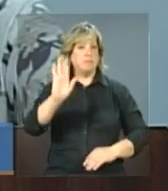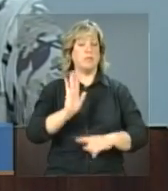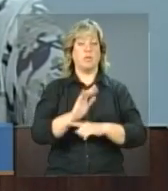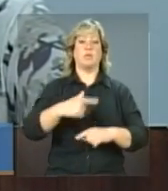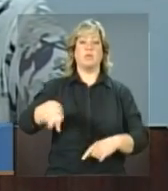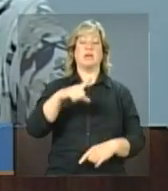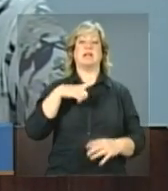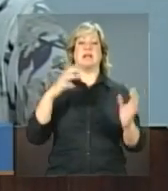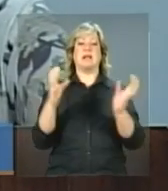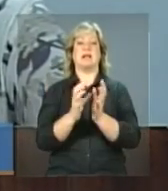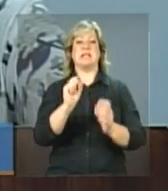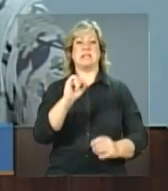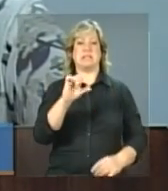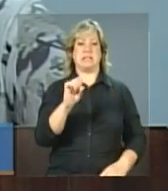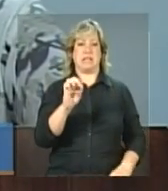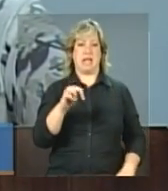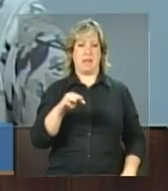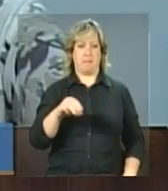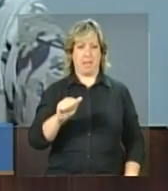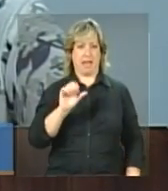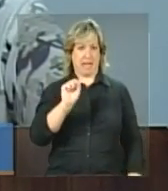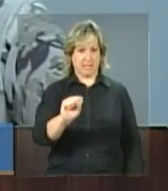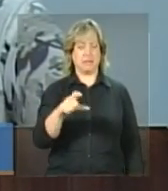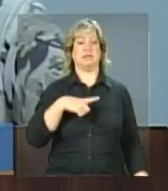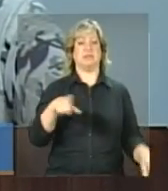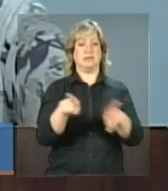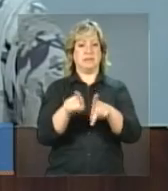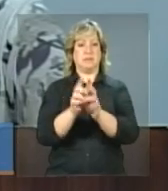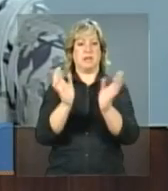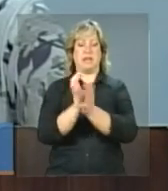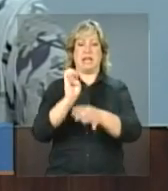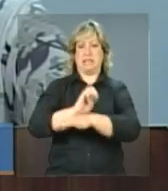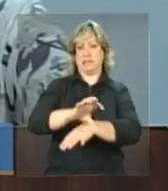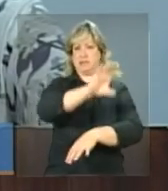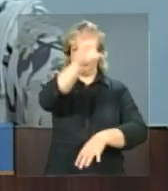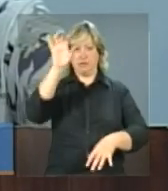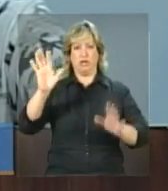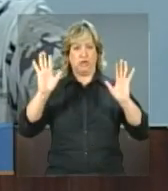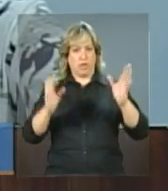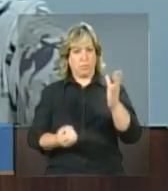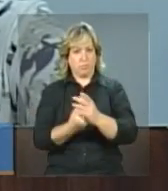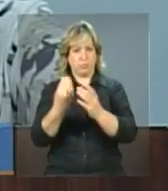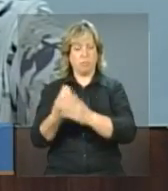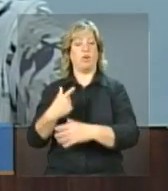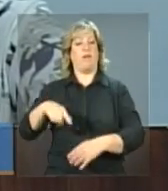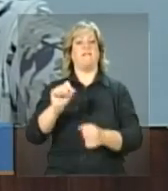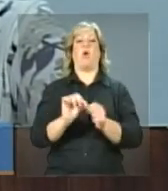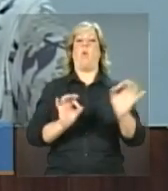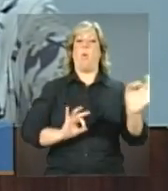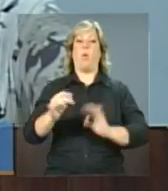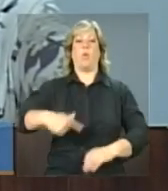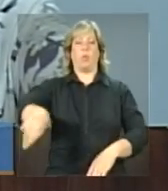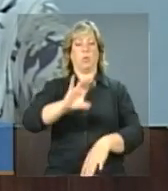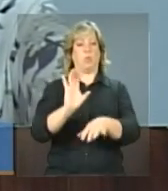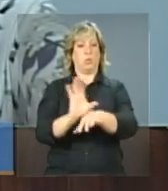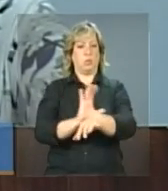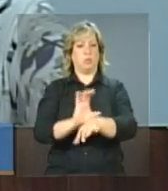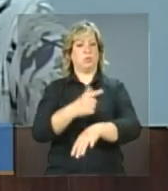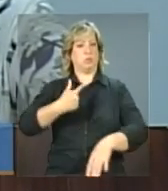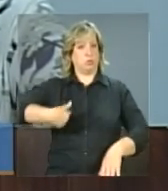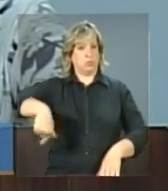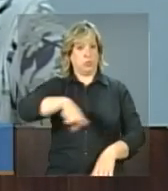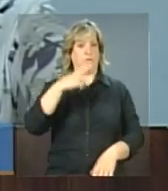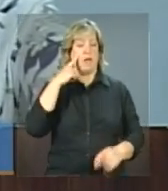Sistema S quanto da Rede Federal e Estadual, já instalados, e vamos estar organizando os cursos para essa nossa